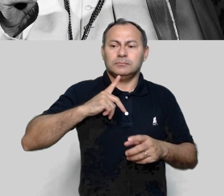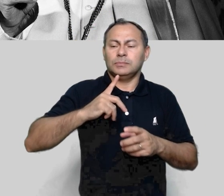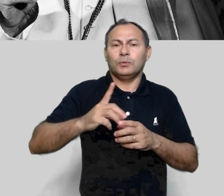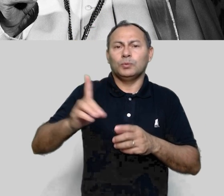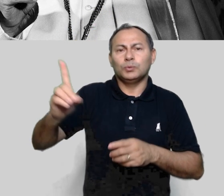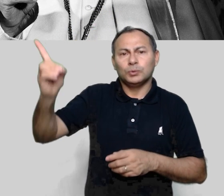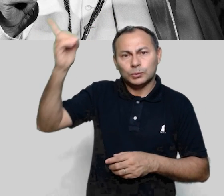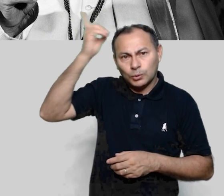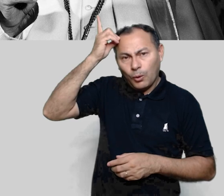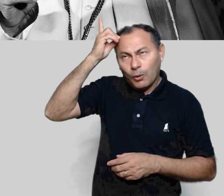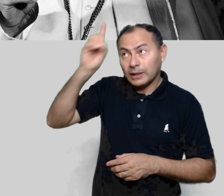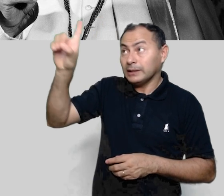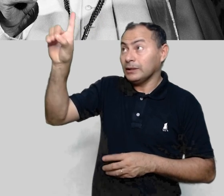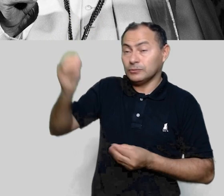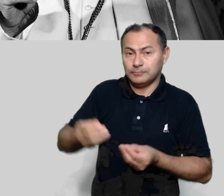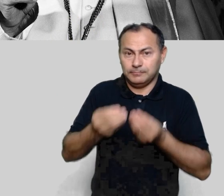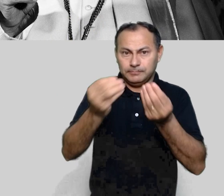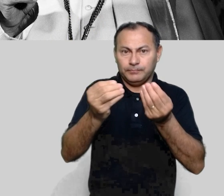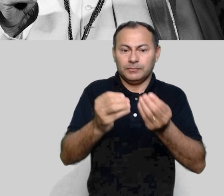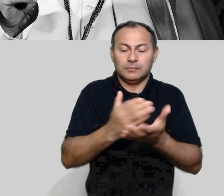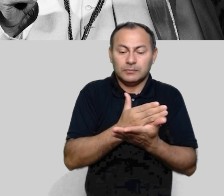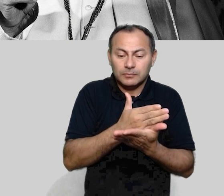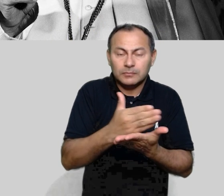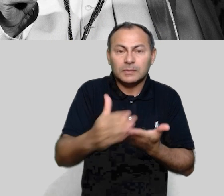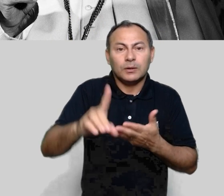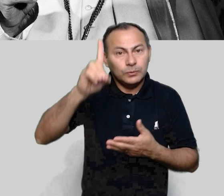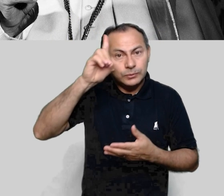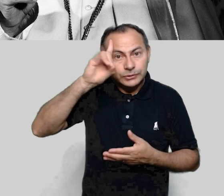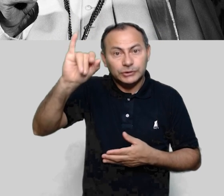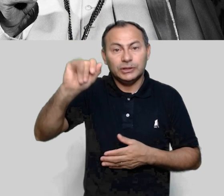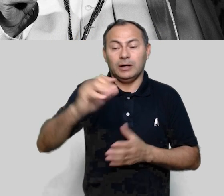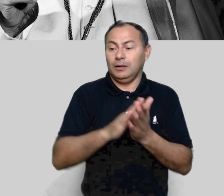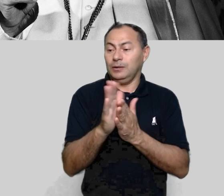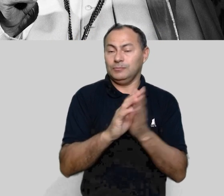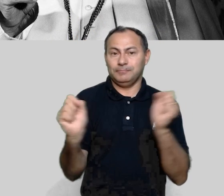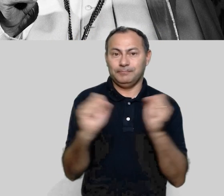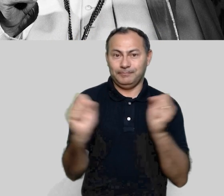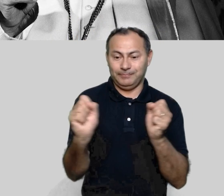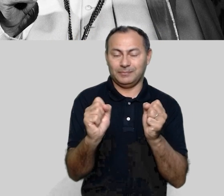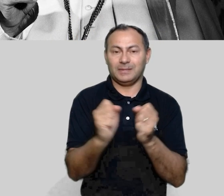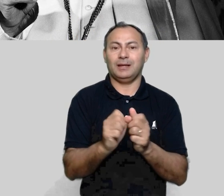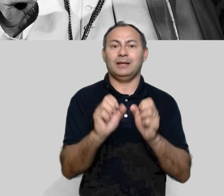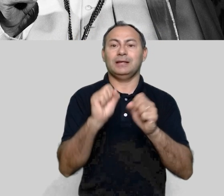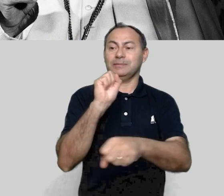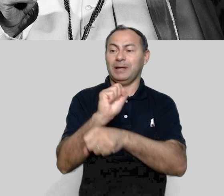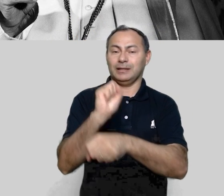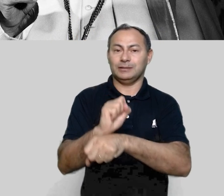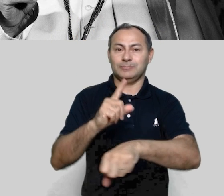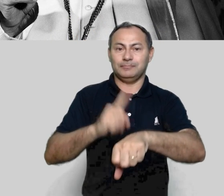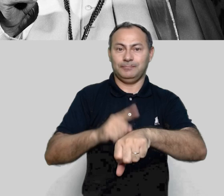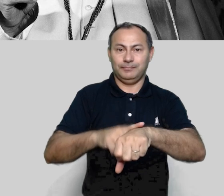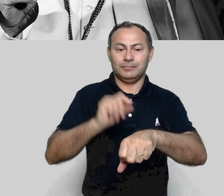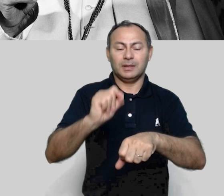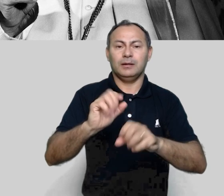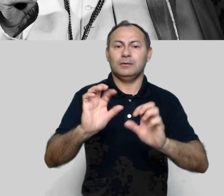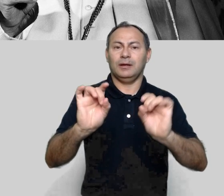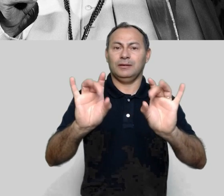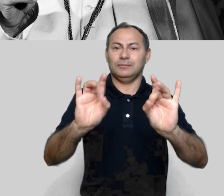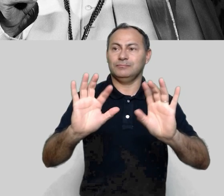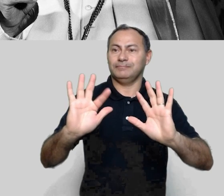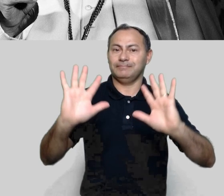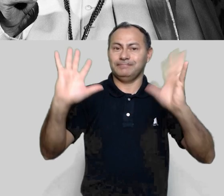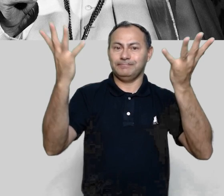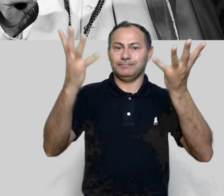da providência divina, amanheceu o dia tão ansiosamente esperado, em que